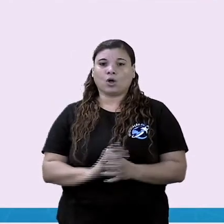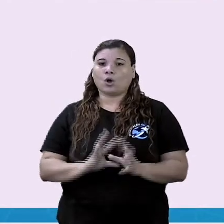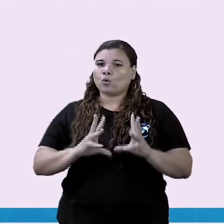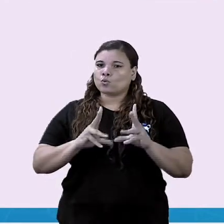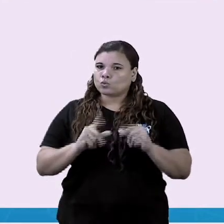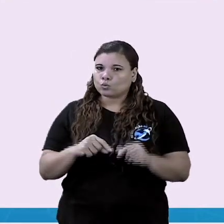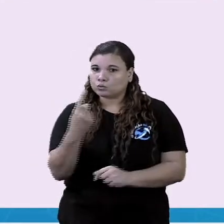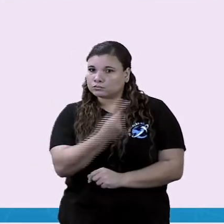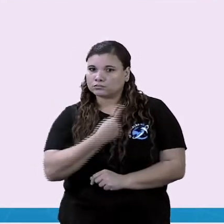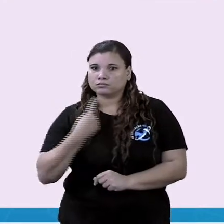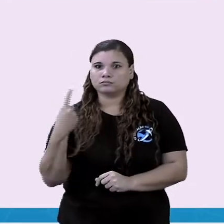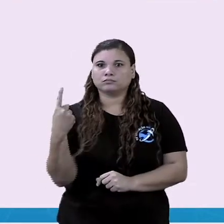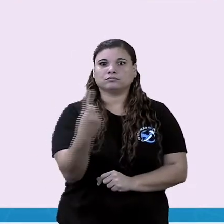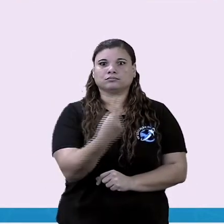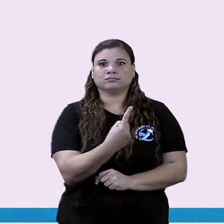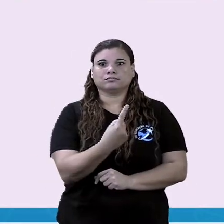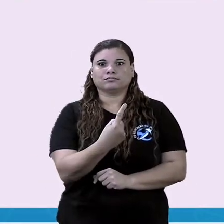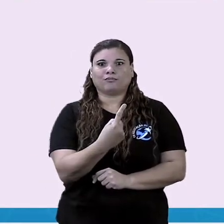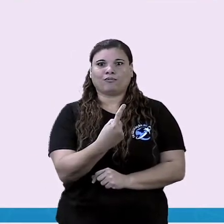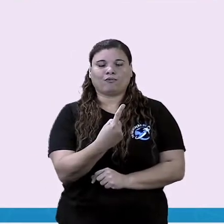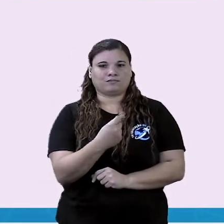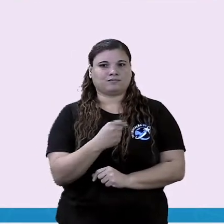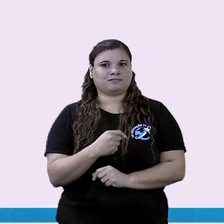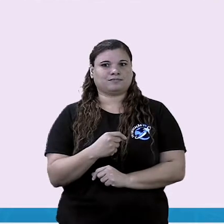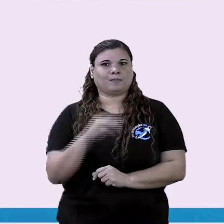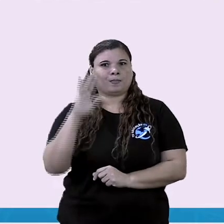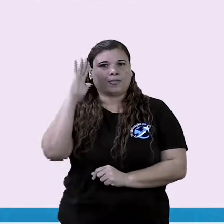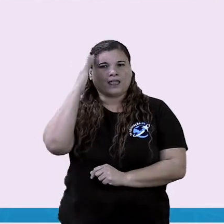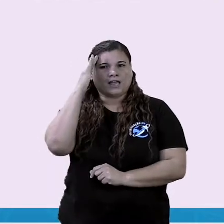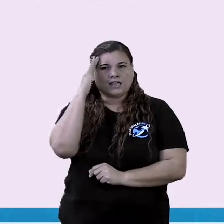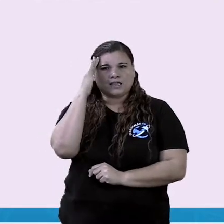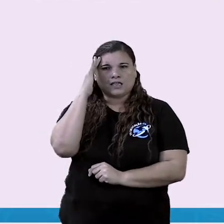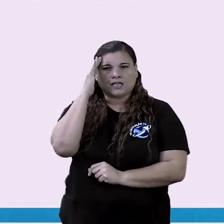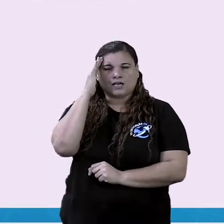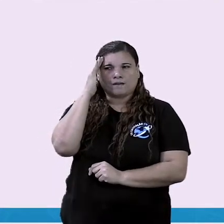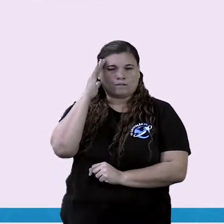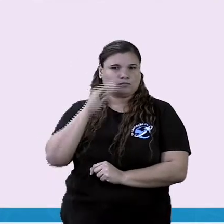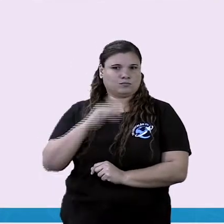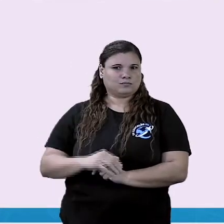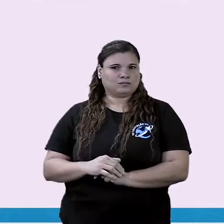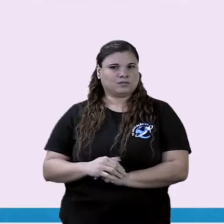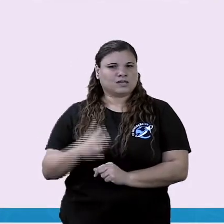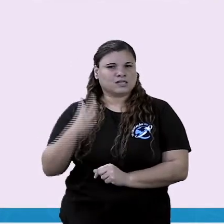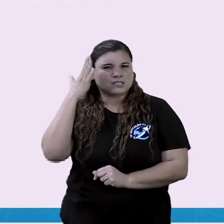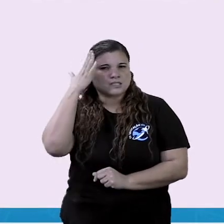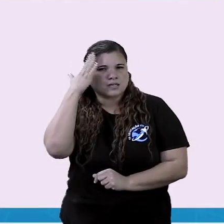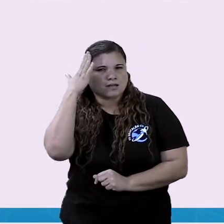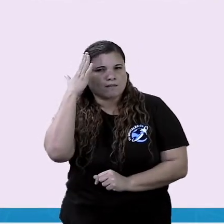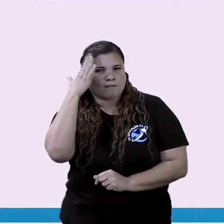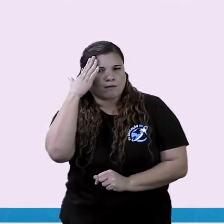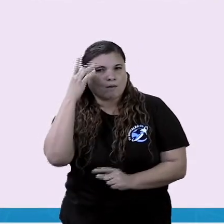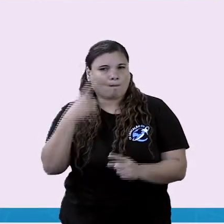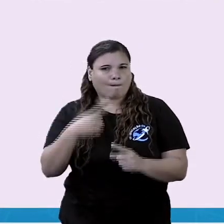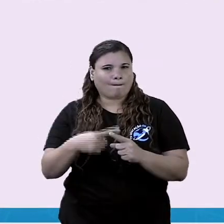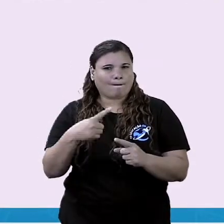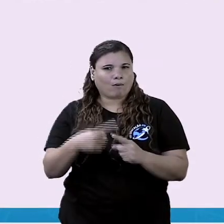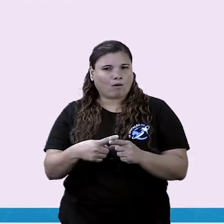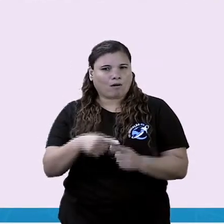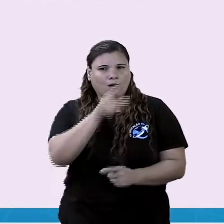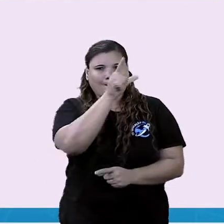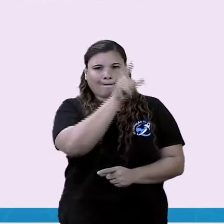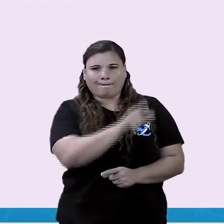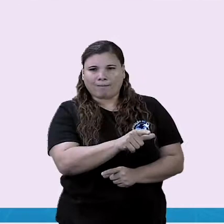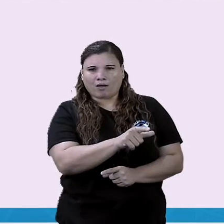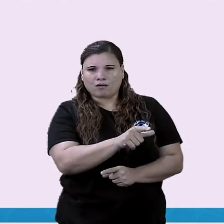que nós ouvimos a partir de relatos de pessoas mais experientes, né?